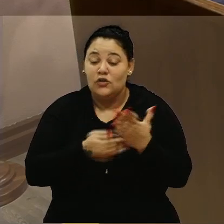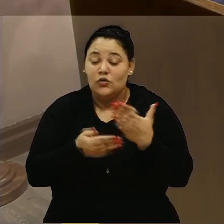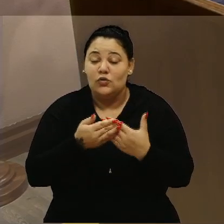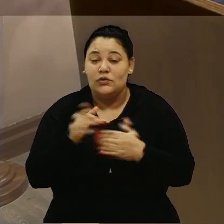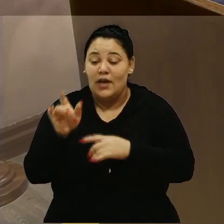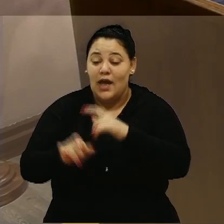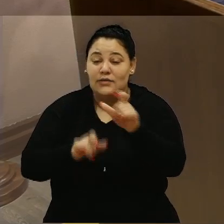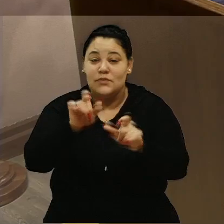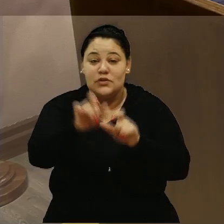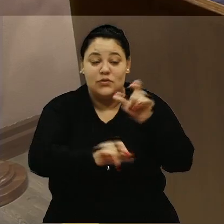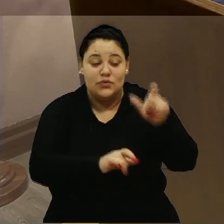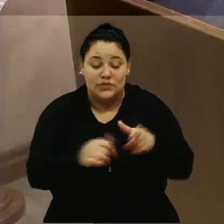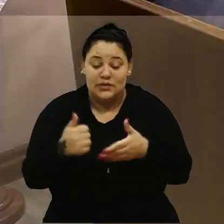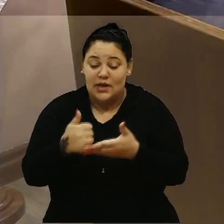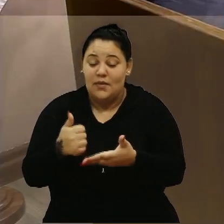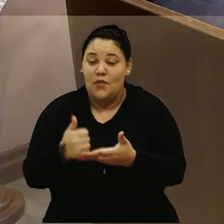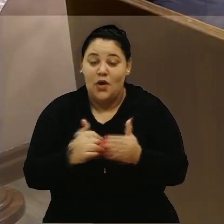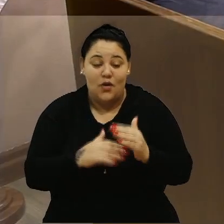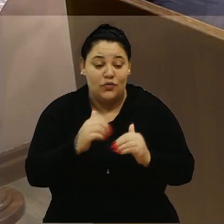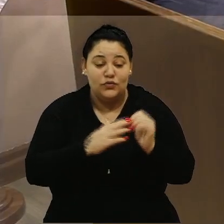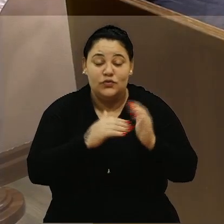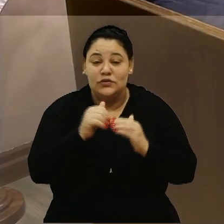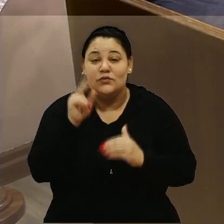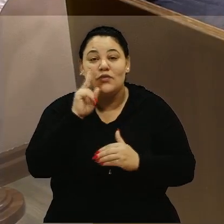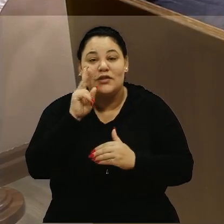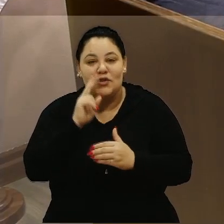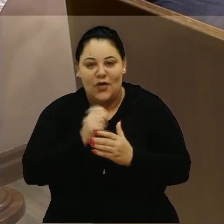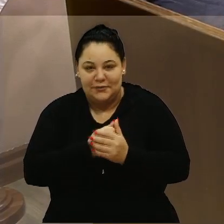contribuíram para a construção dessa história.